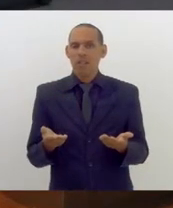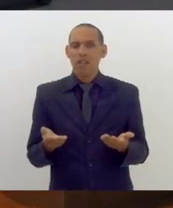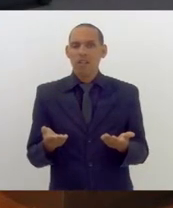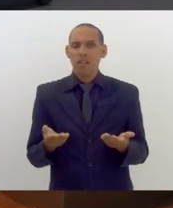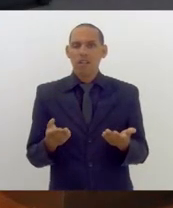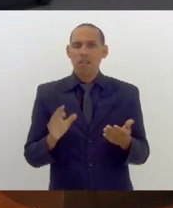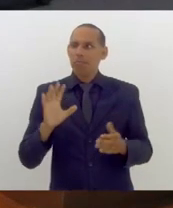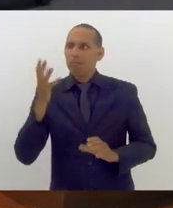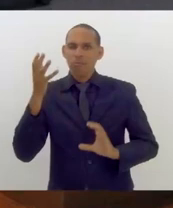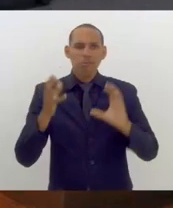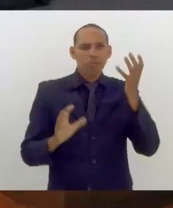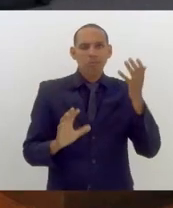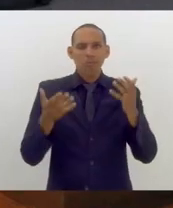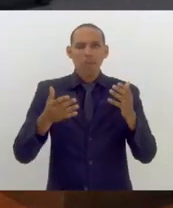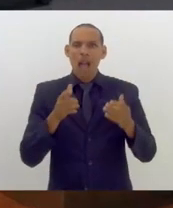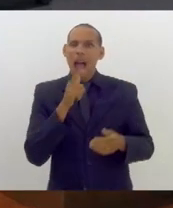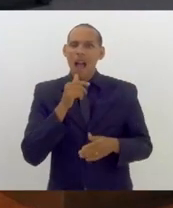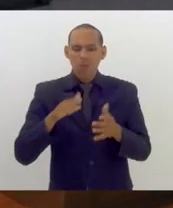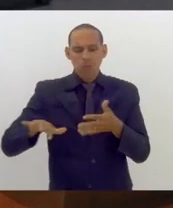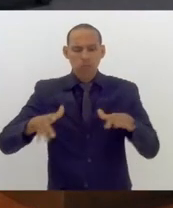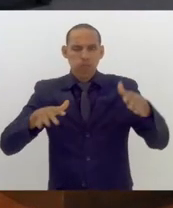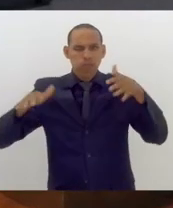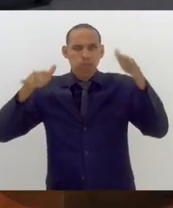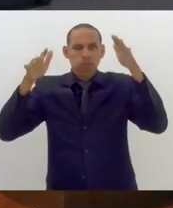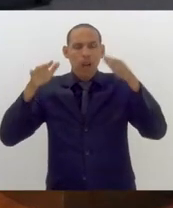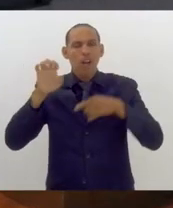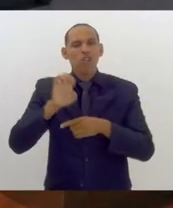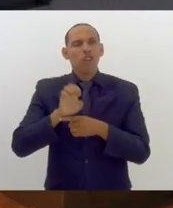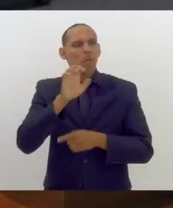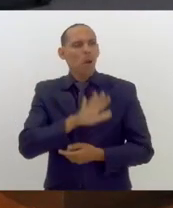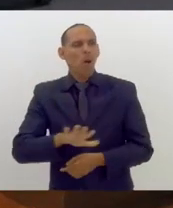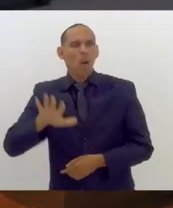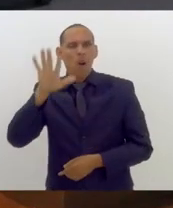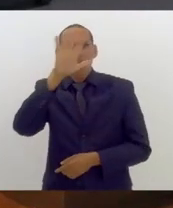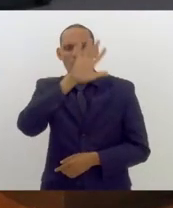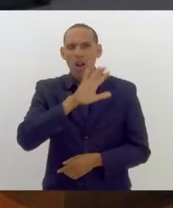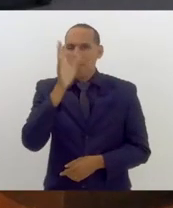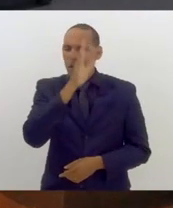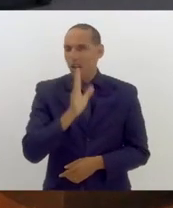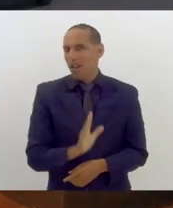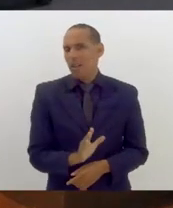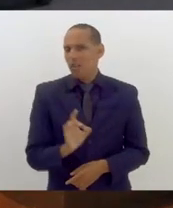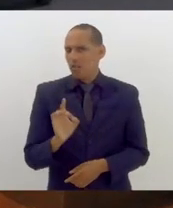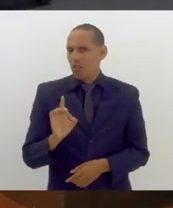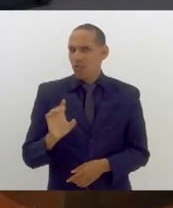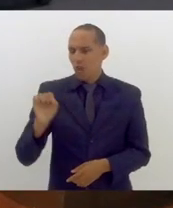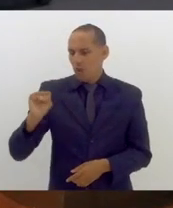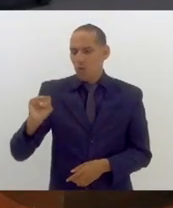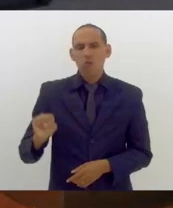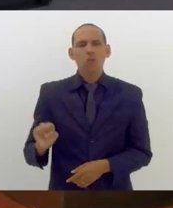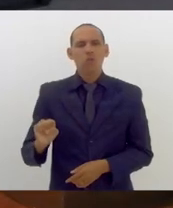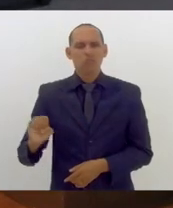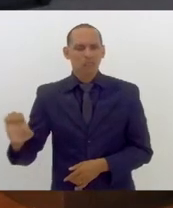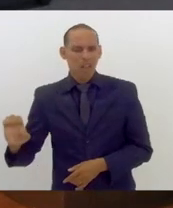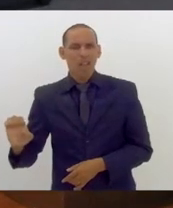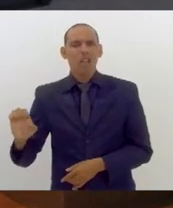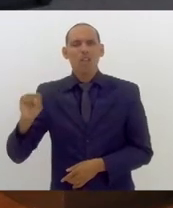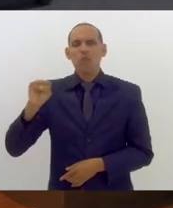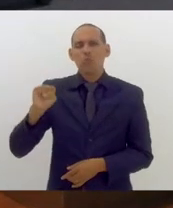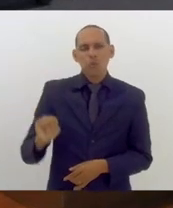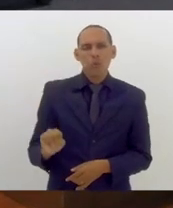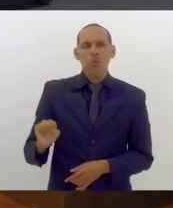climática as enchentes em todos os Estados da Federação não só na casa do sudeste como também do Sul como